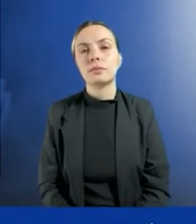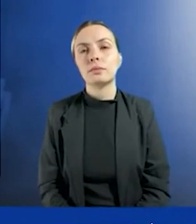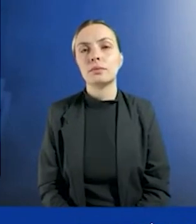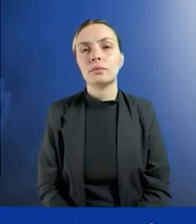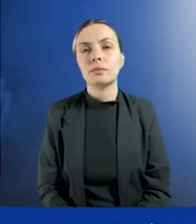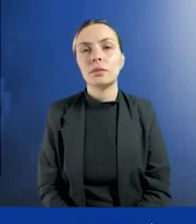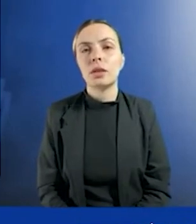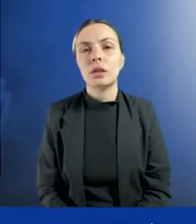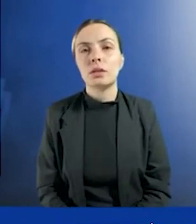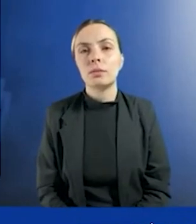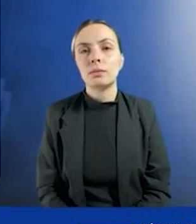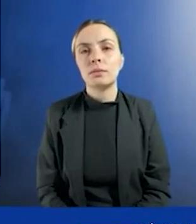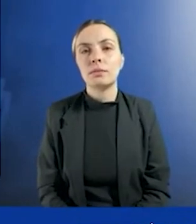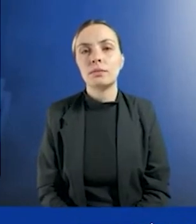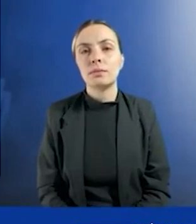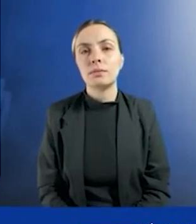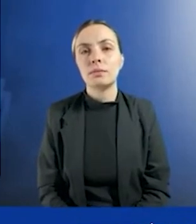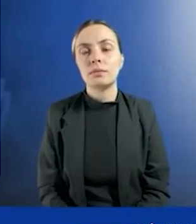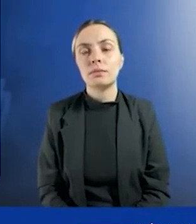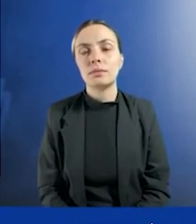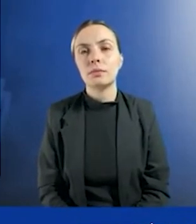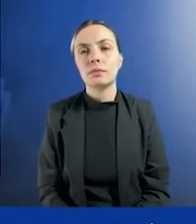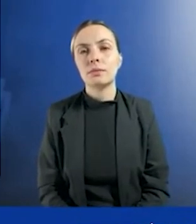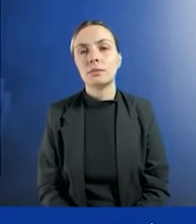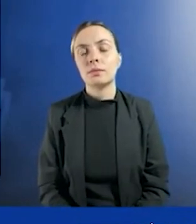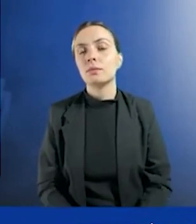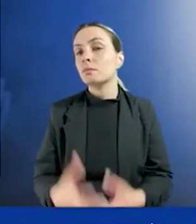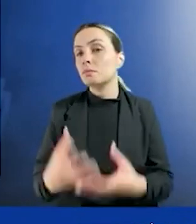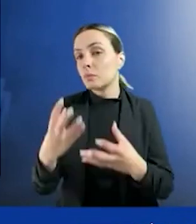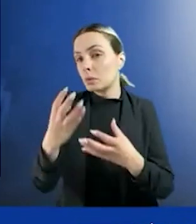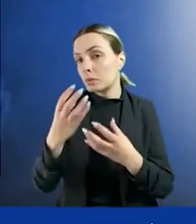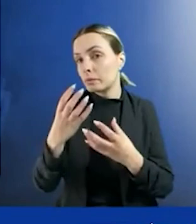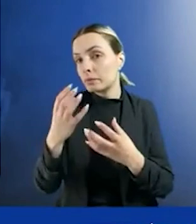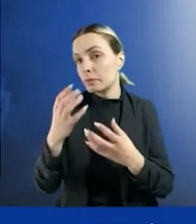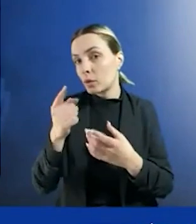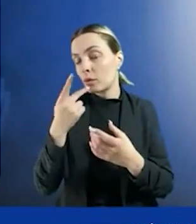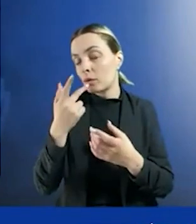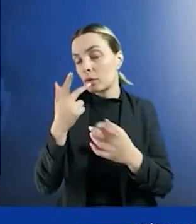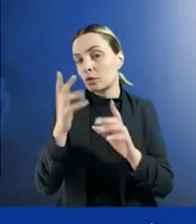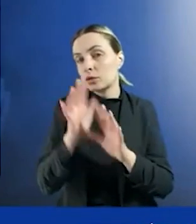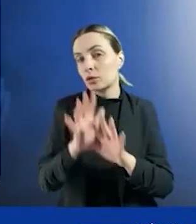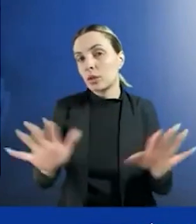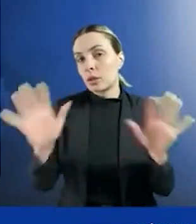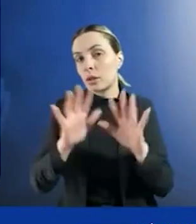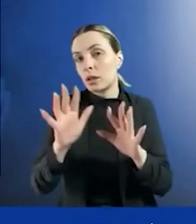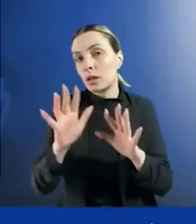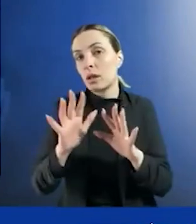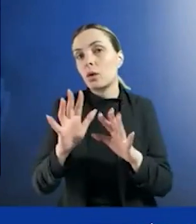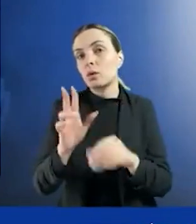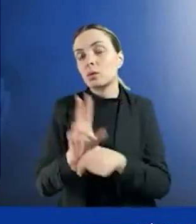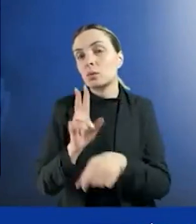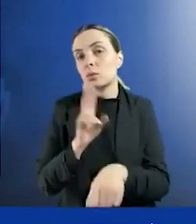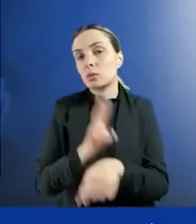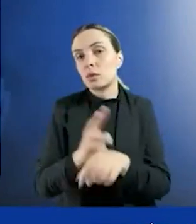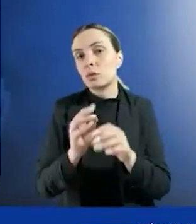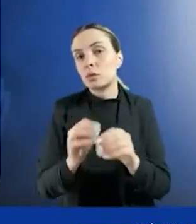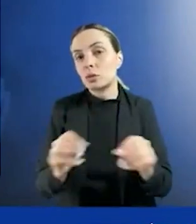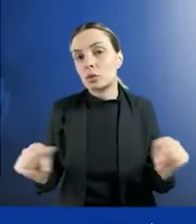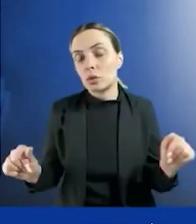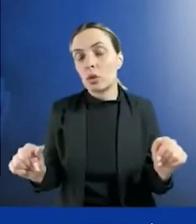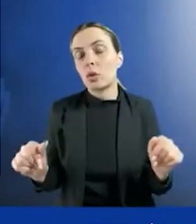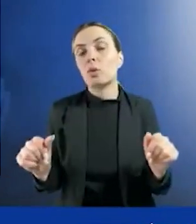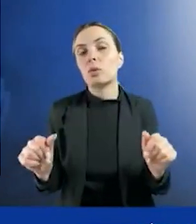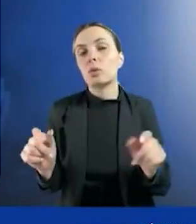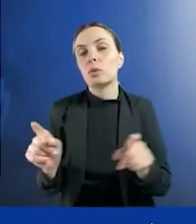Lau, pela sua explanação, pelo panorama geral sobre a importância de conservação de solo, né, conservação de